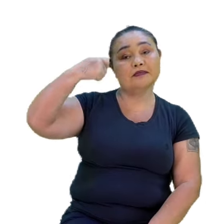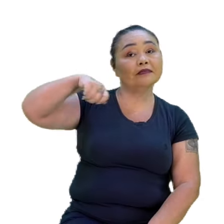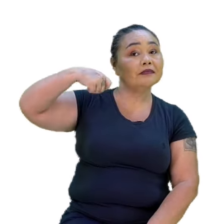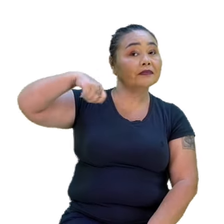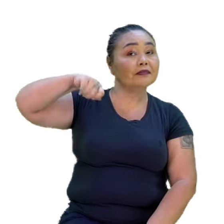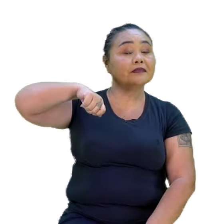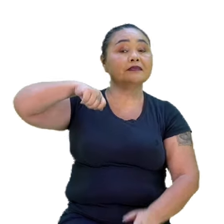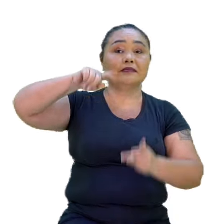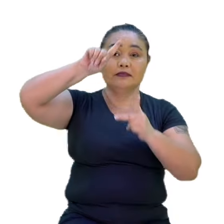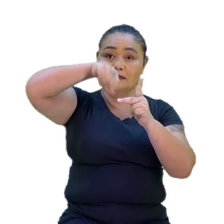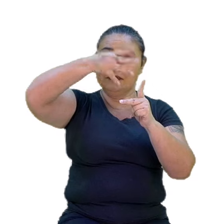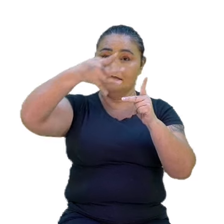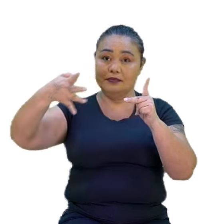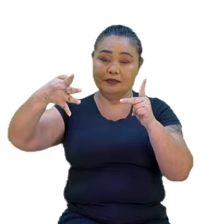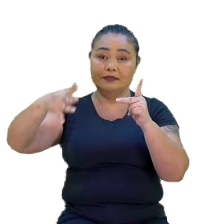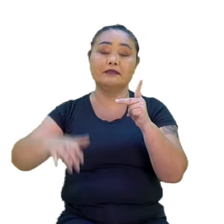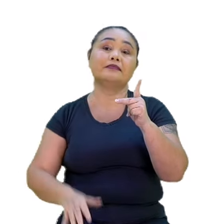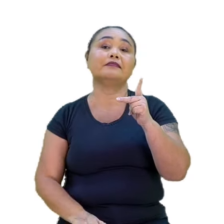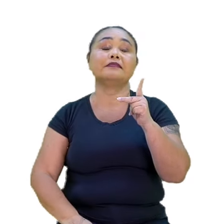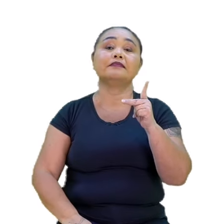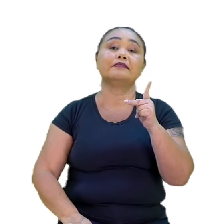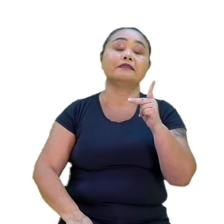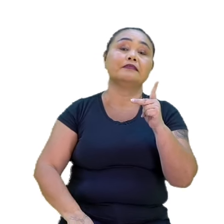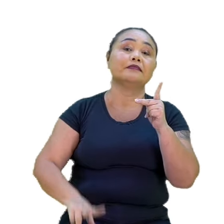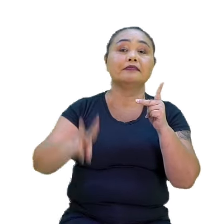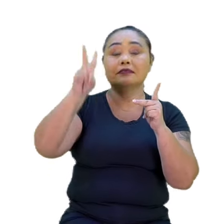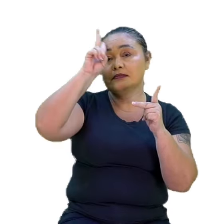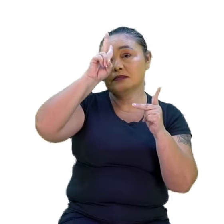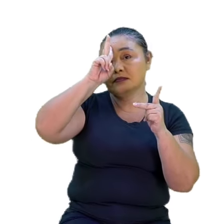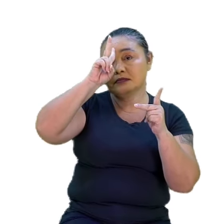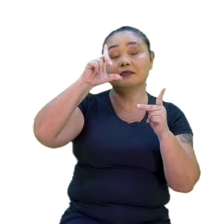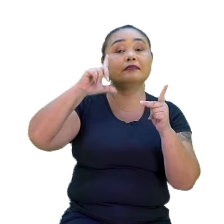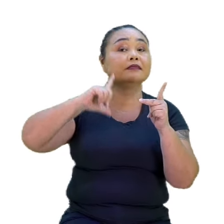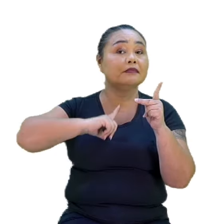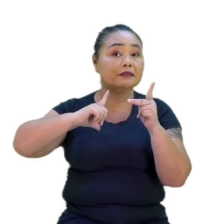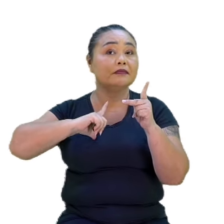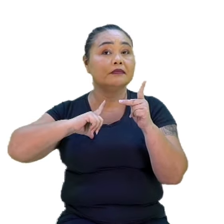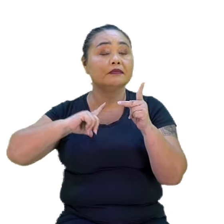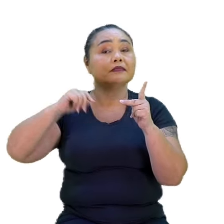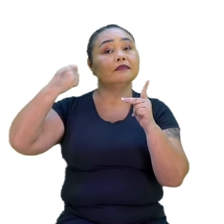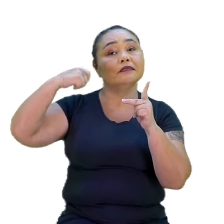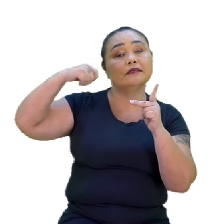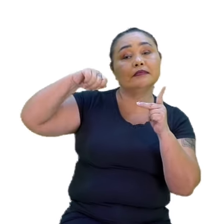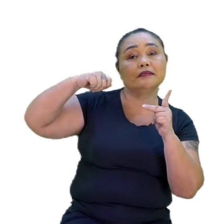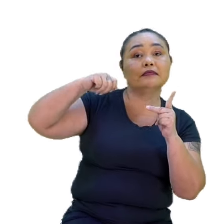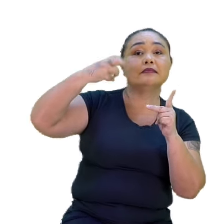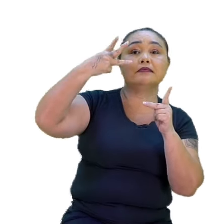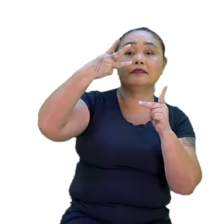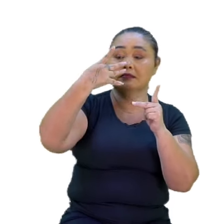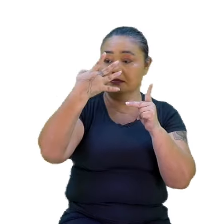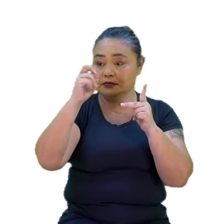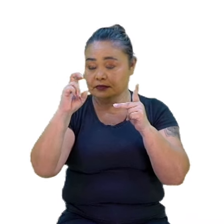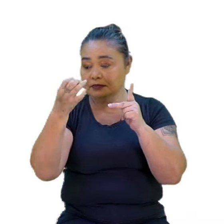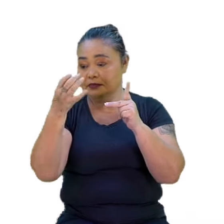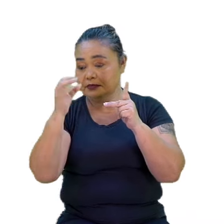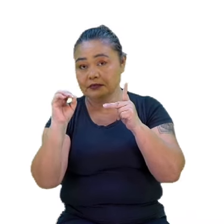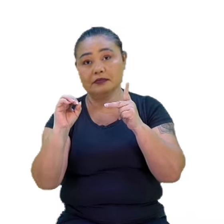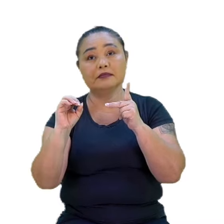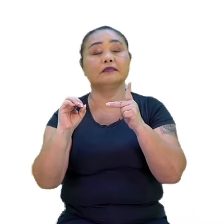da trigonometria né então lembrando lá que não tem mas a gente lá tem 30 45 e